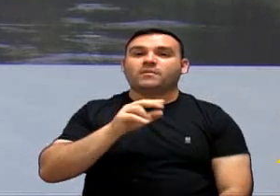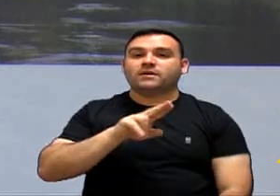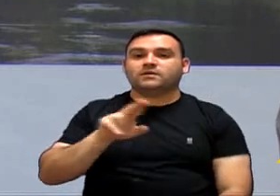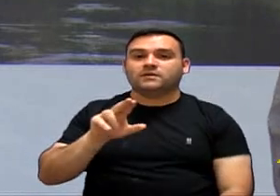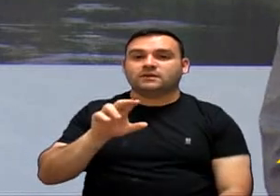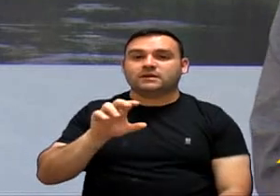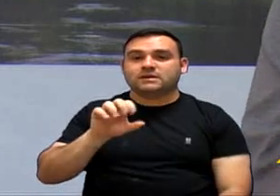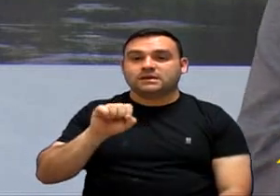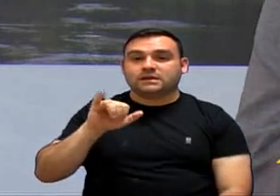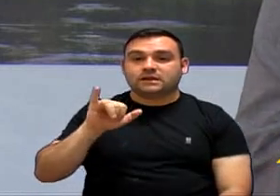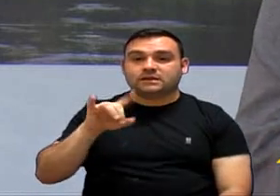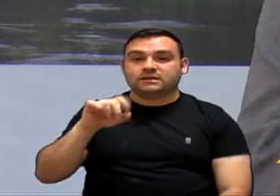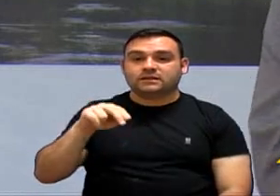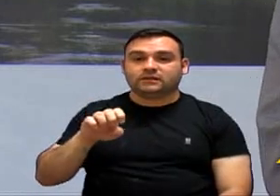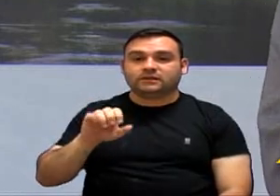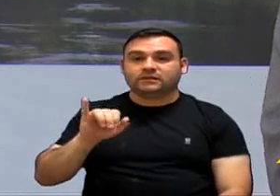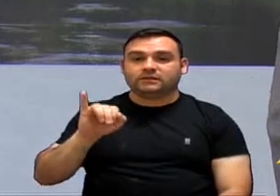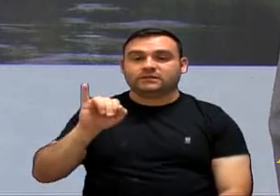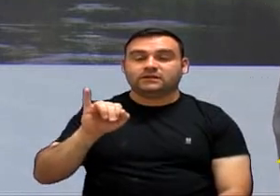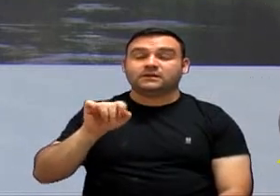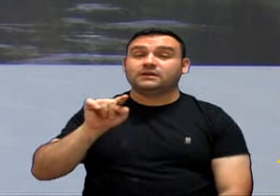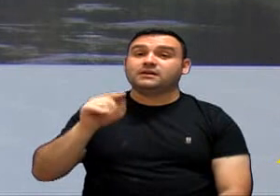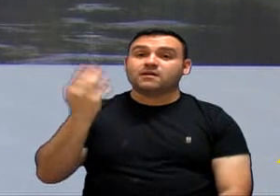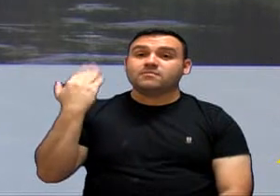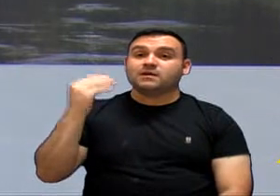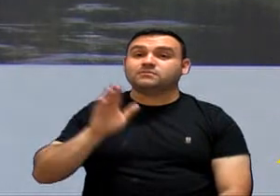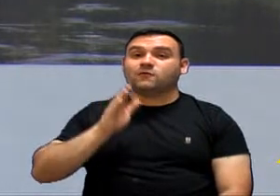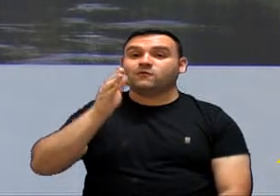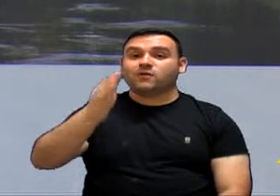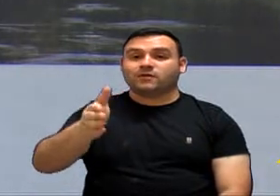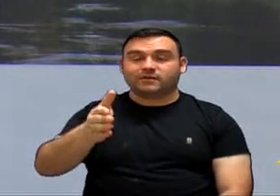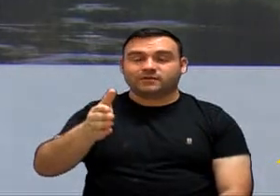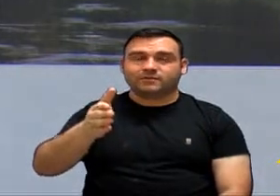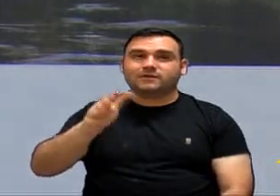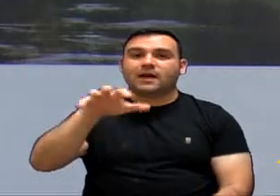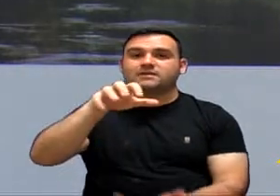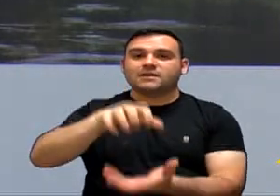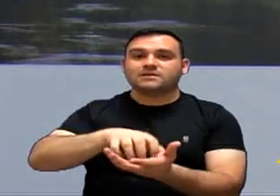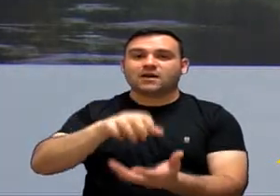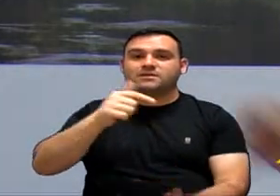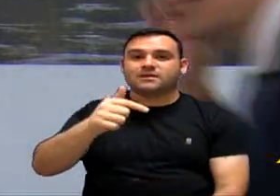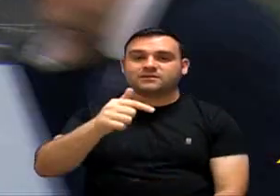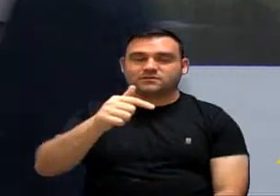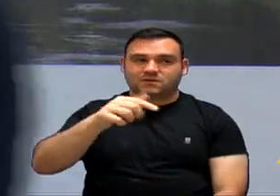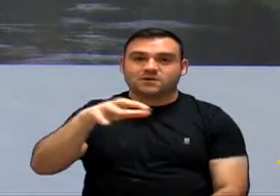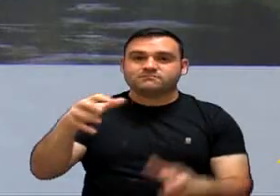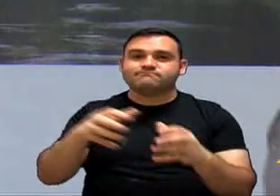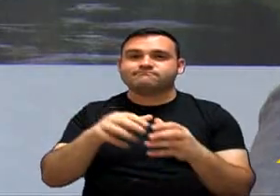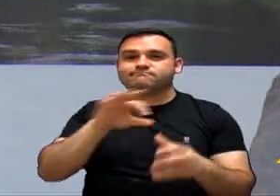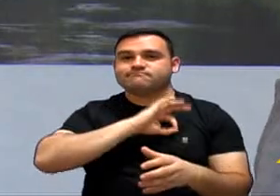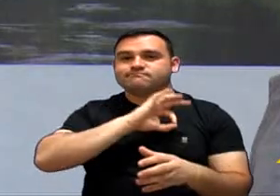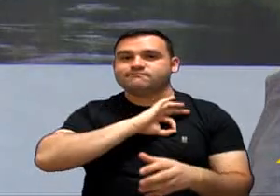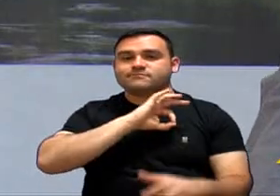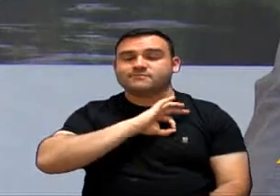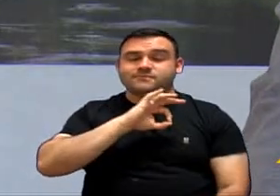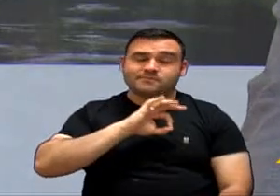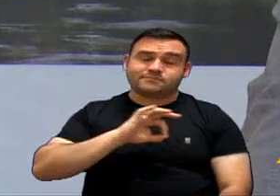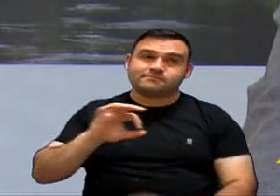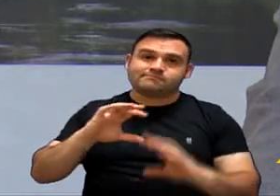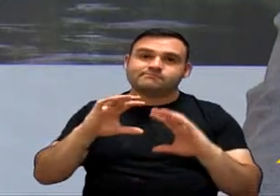tenente-coronel cidinei nós estivermos lá na sede do 7º Batalhão onde